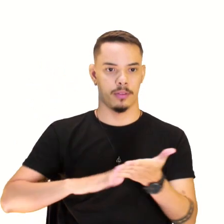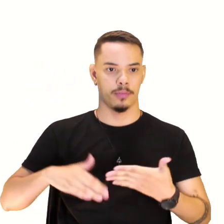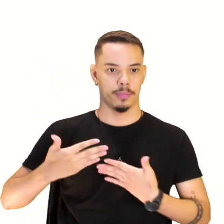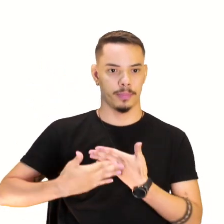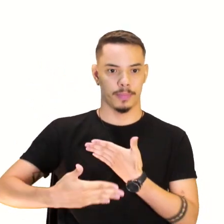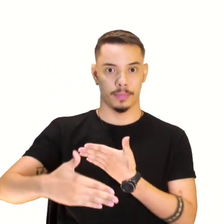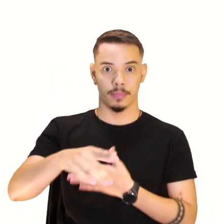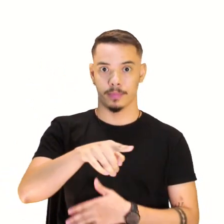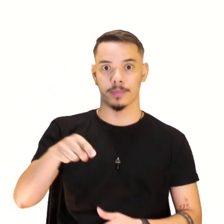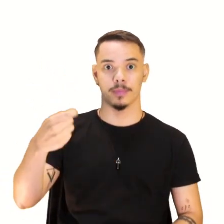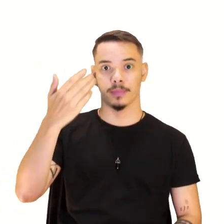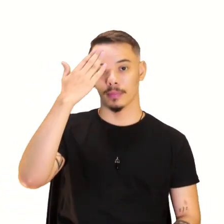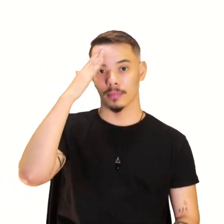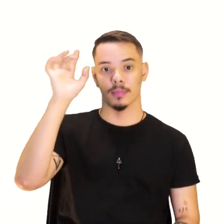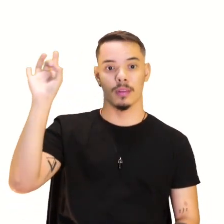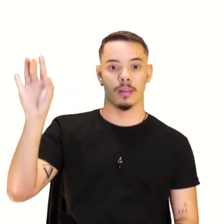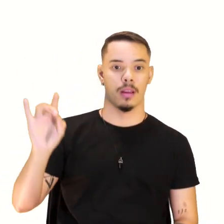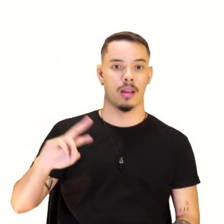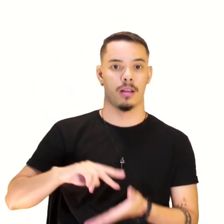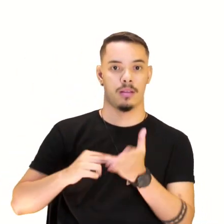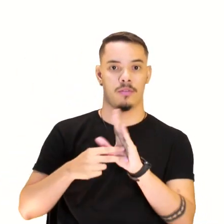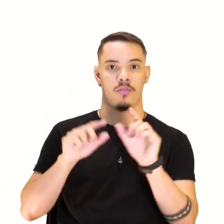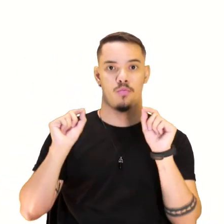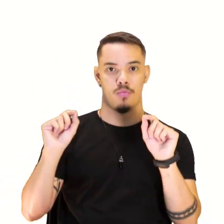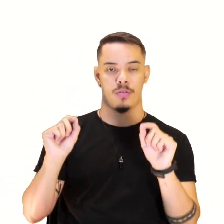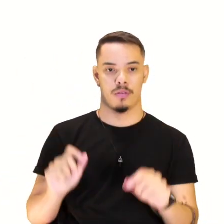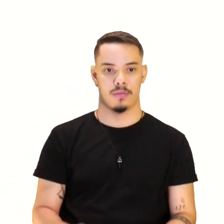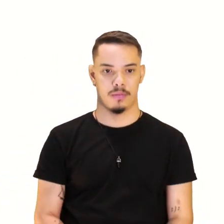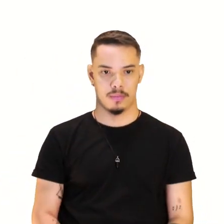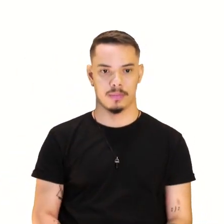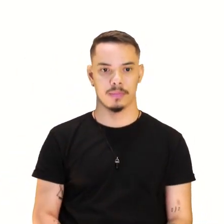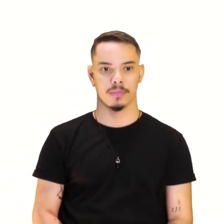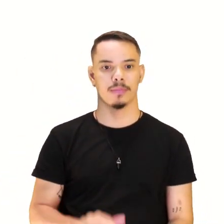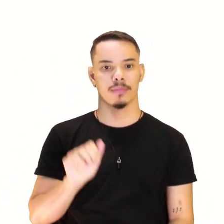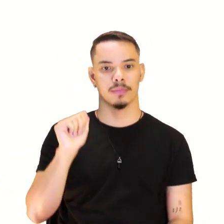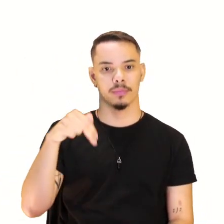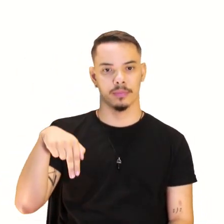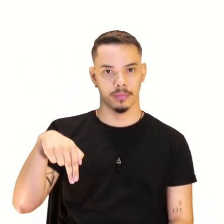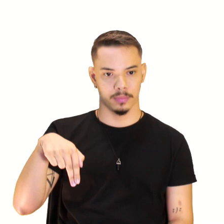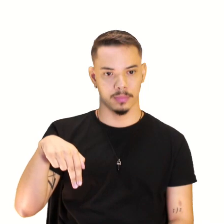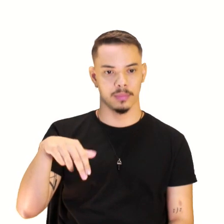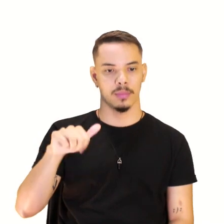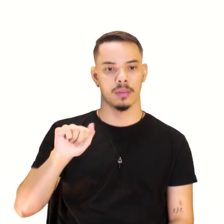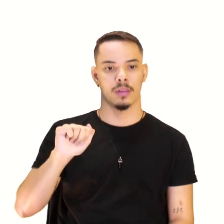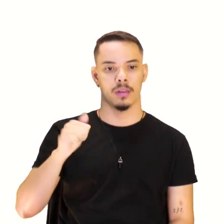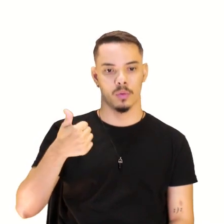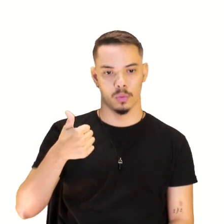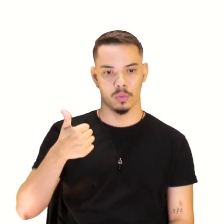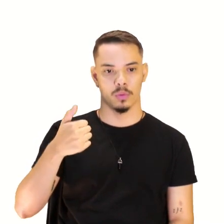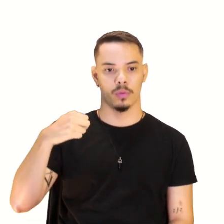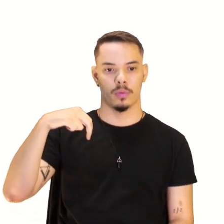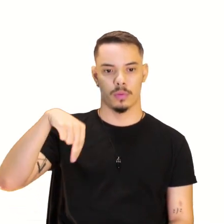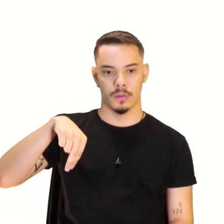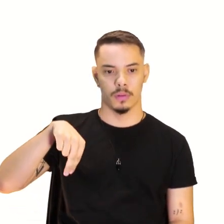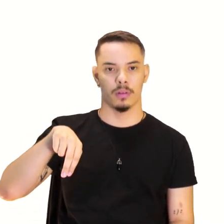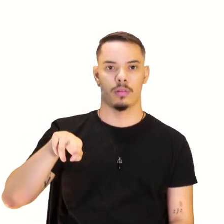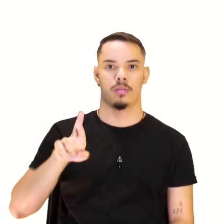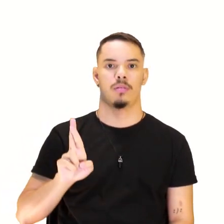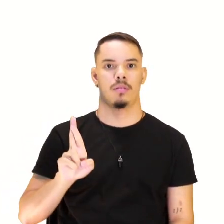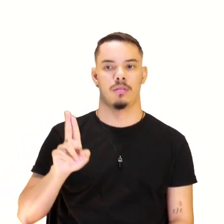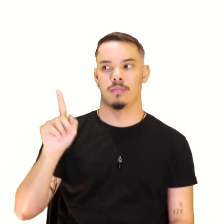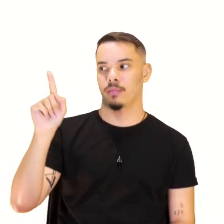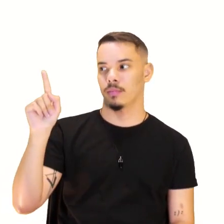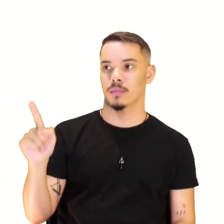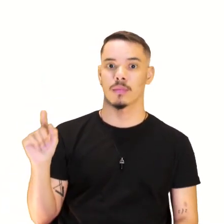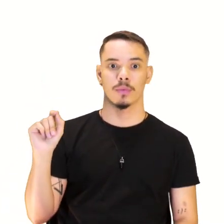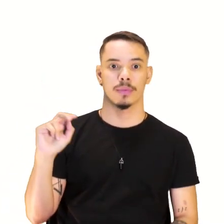vai precisar saber quem é quem, tá? Que o AN é o termo geral, que o A1 é o primeiro, que o N é o